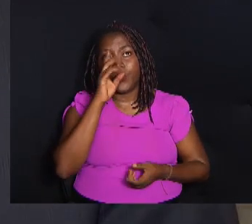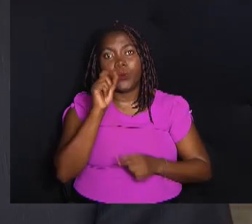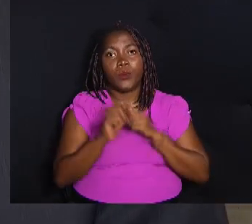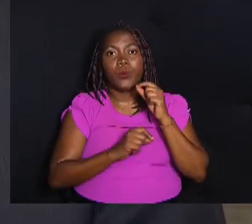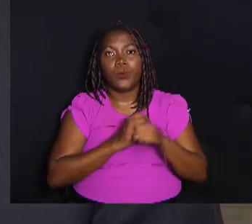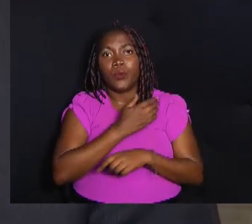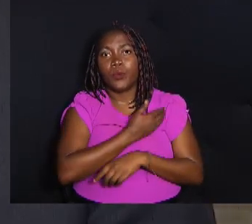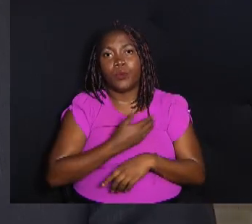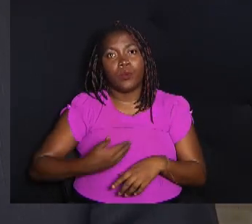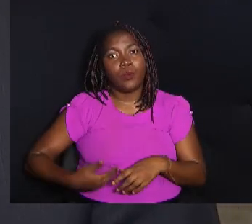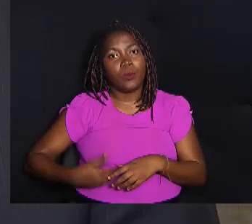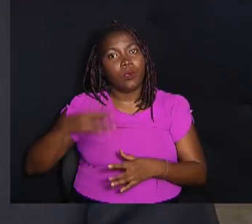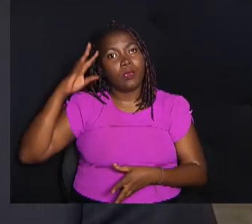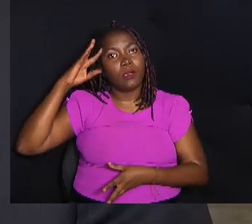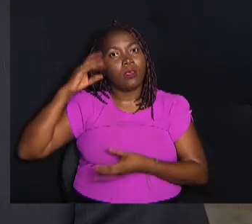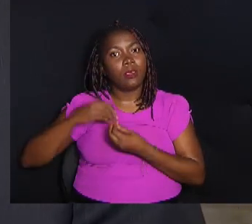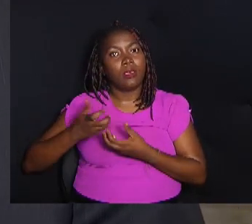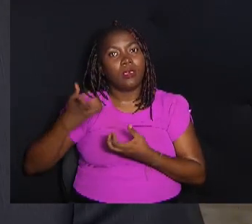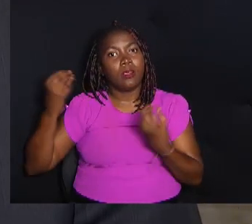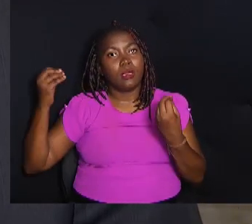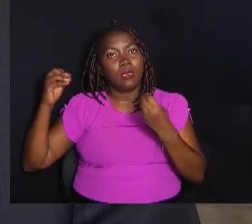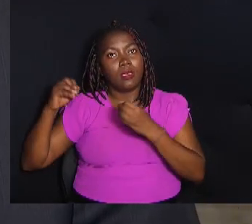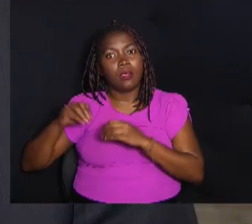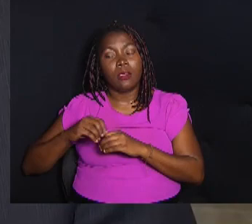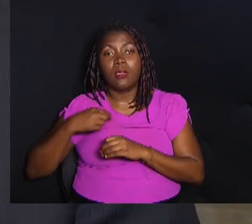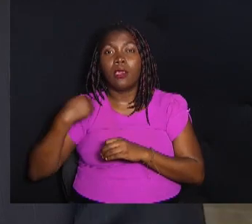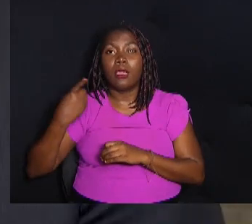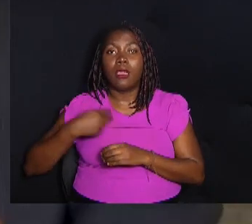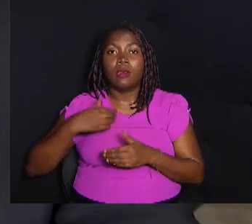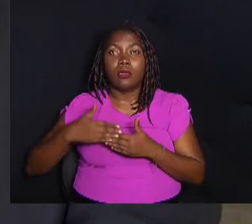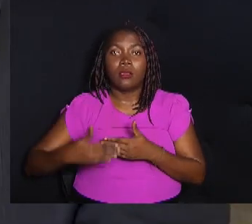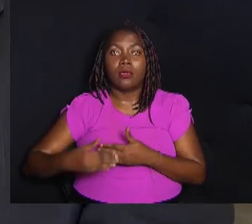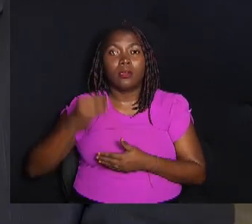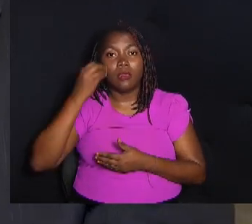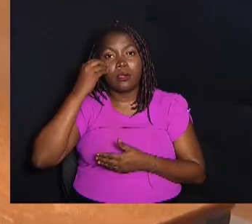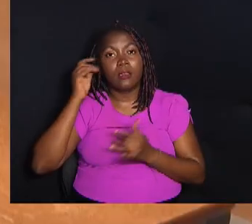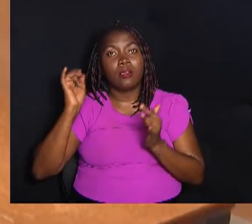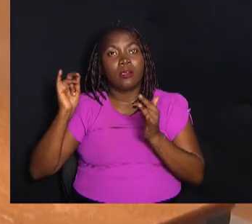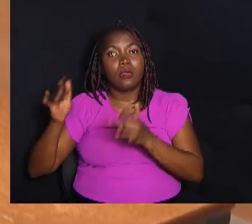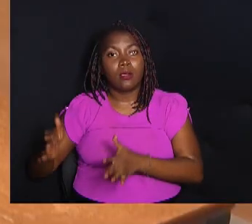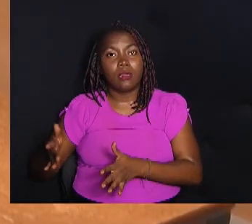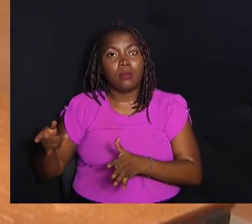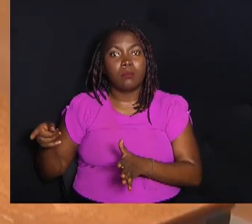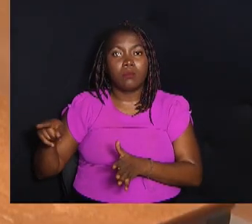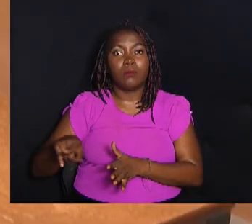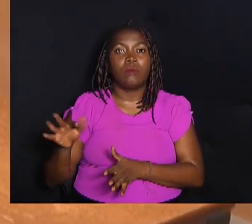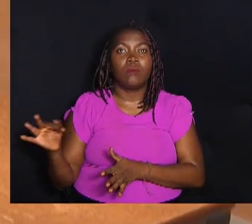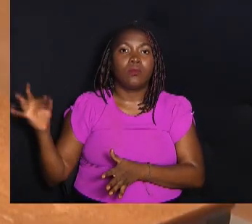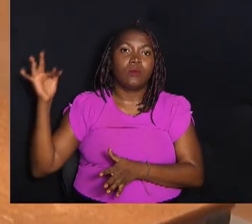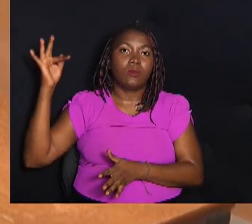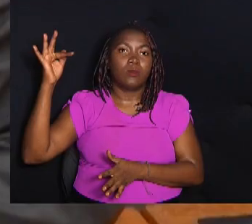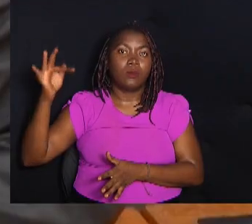pretende implantar e a partir daí a gente tentar de fato deixar um legado pro Futuro Cirilo Vê com otimismo a